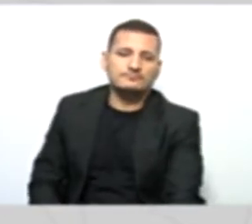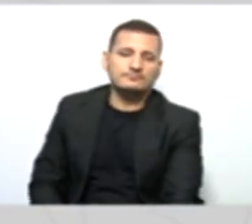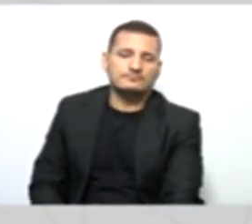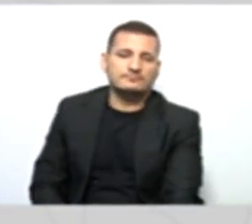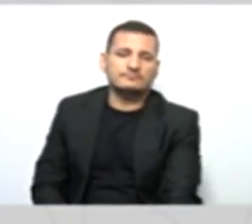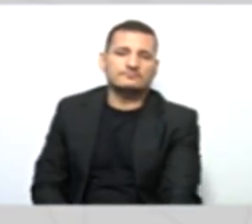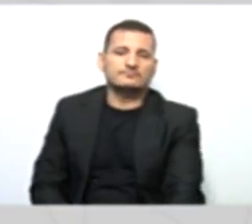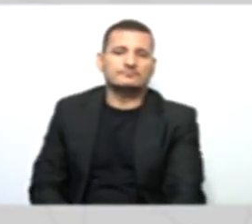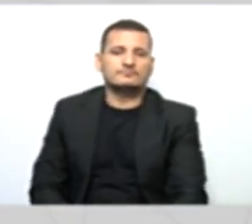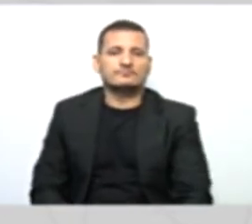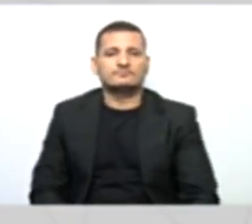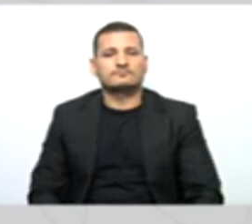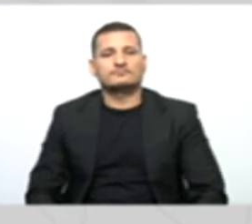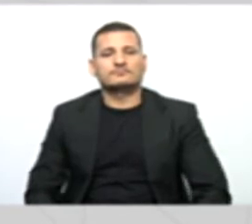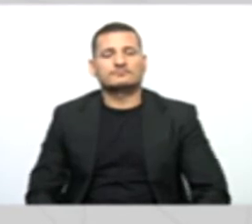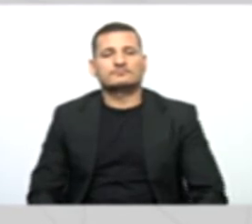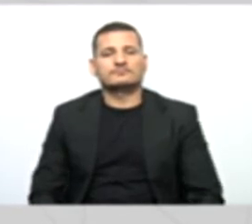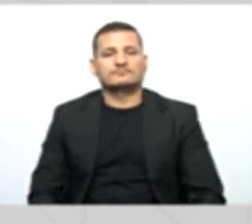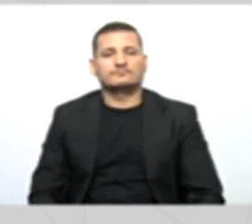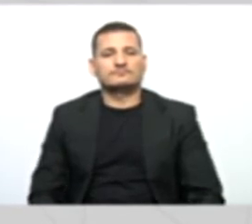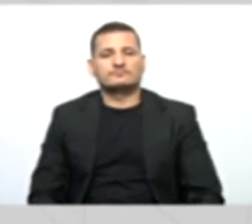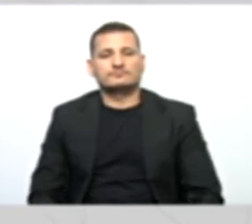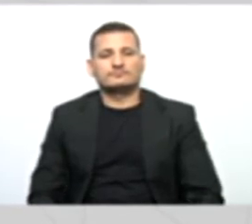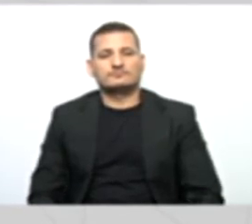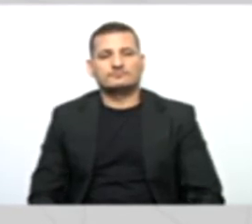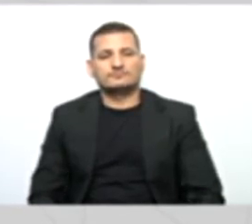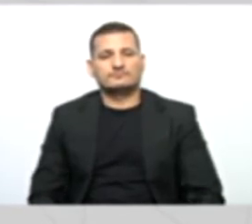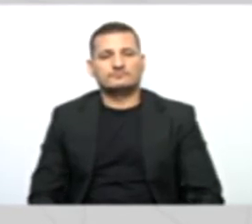Deixa eu apagar primeiro aqui o conceito da última questão.